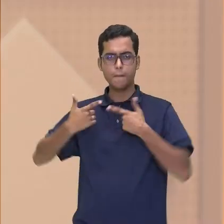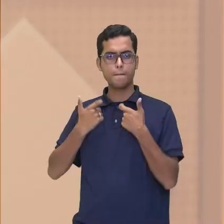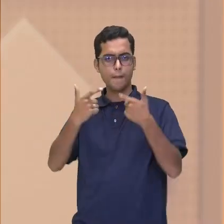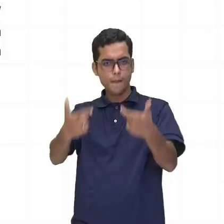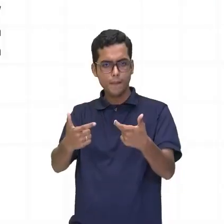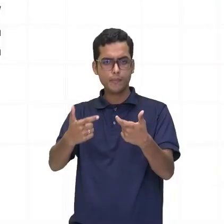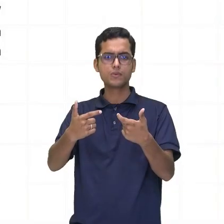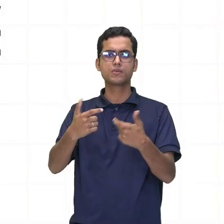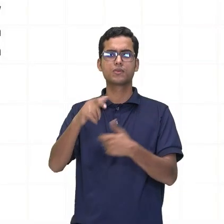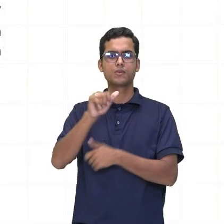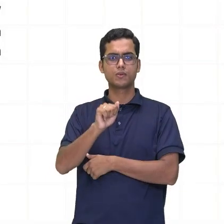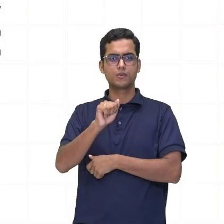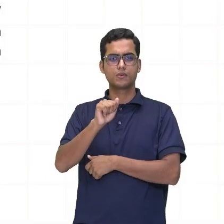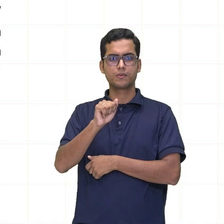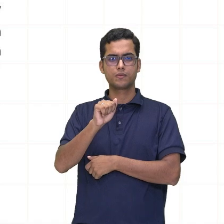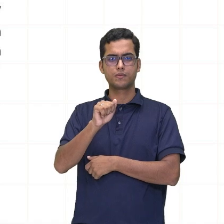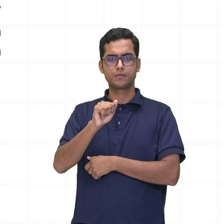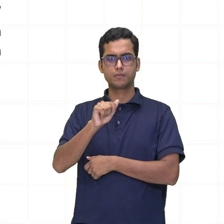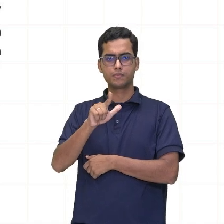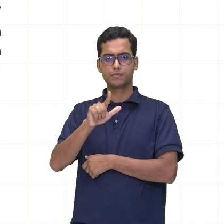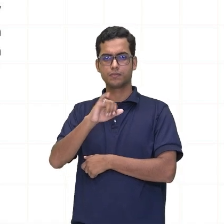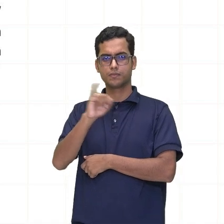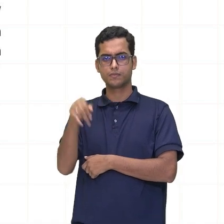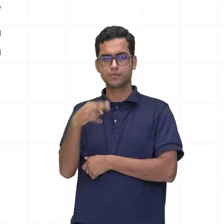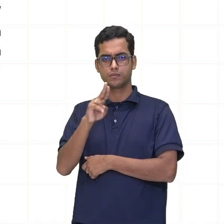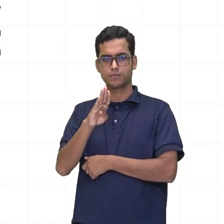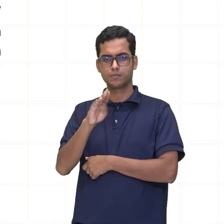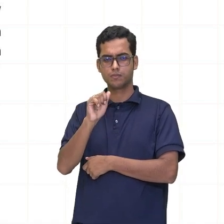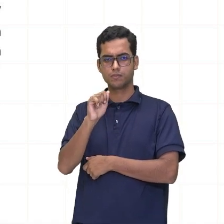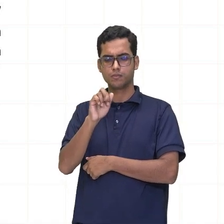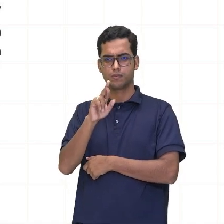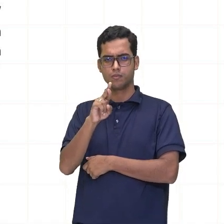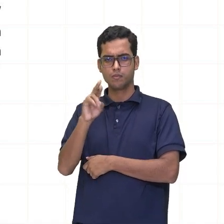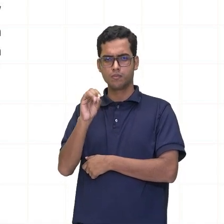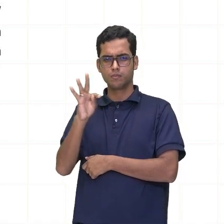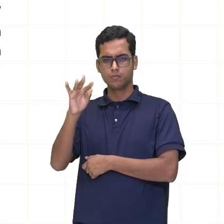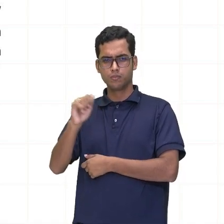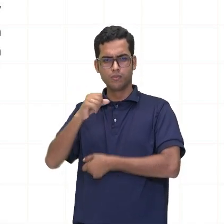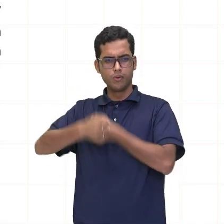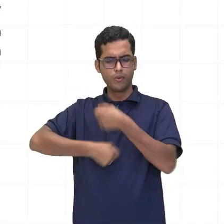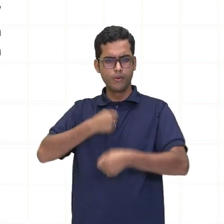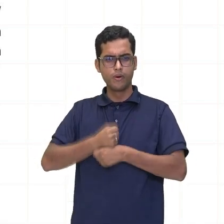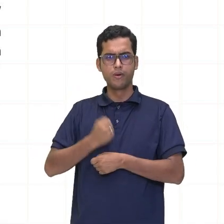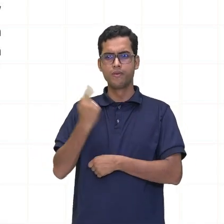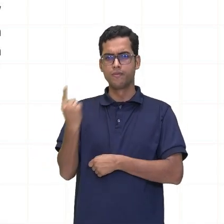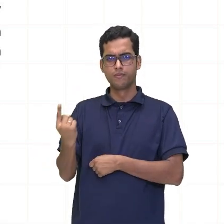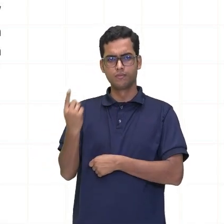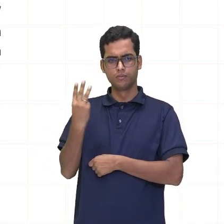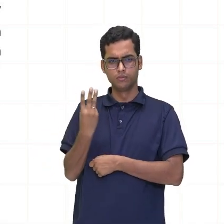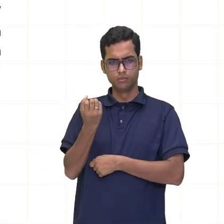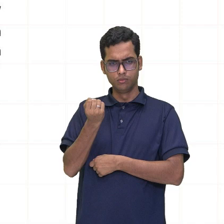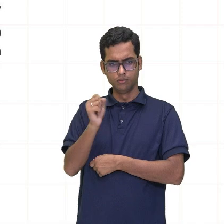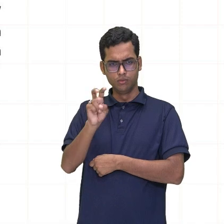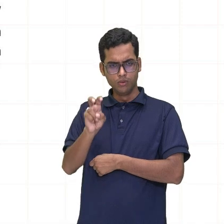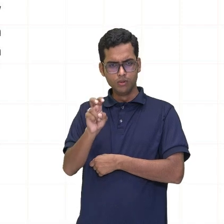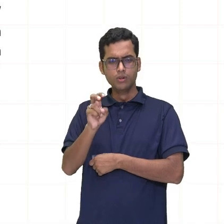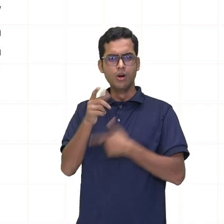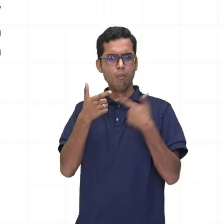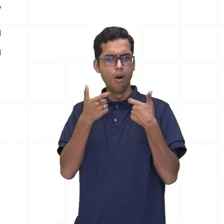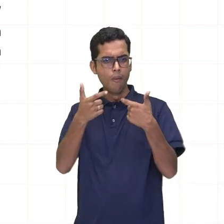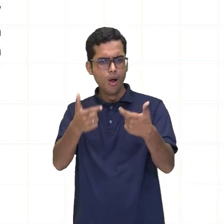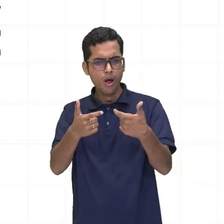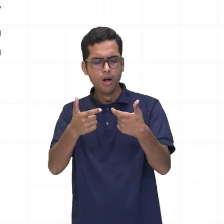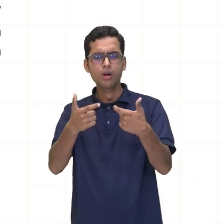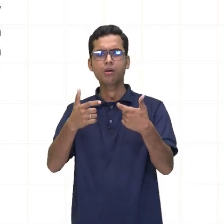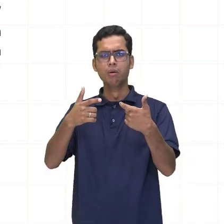de Aljubarrota, em 1385. Esse conflito atingiu seu auge